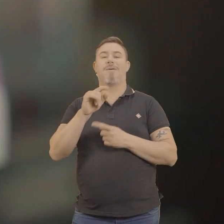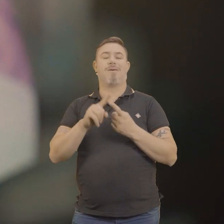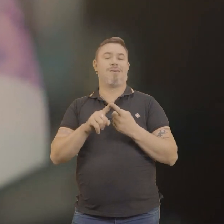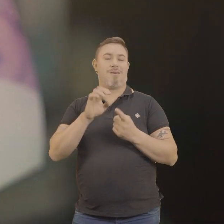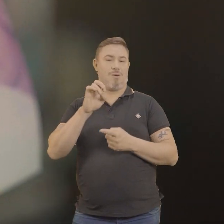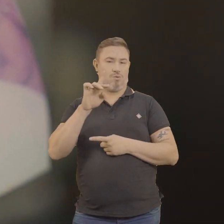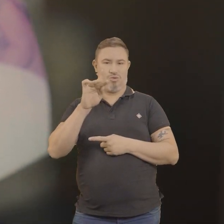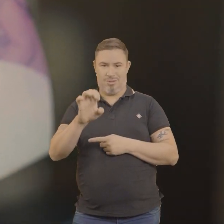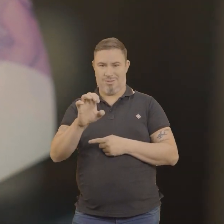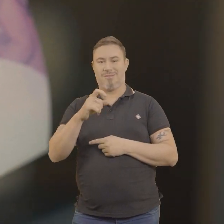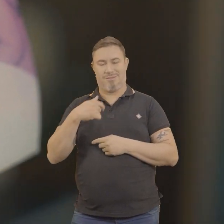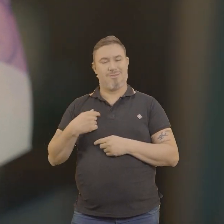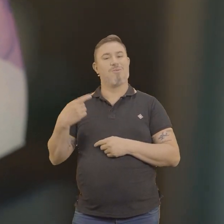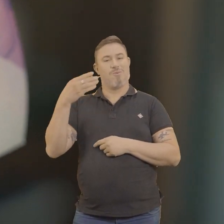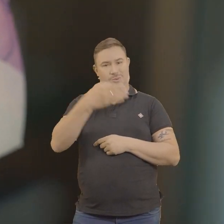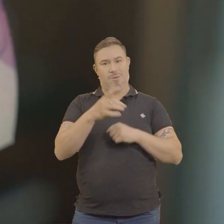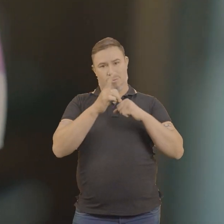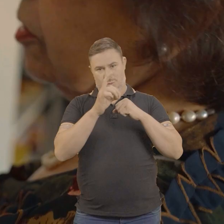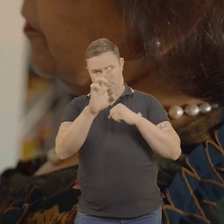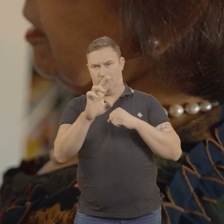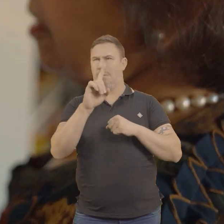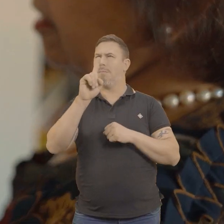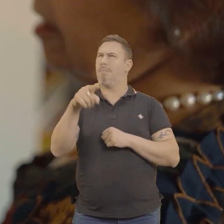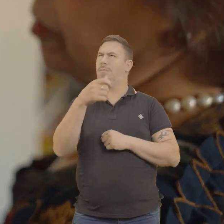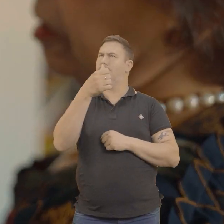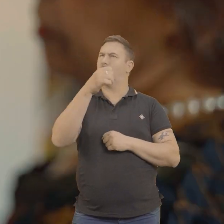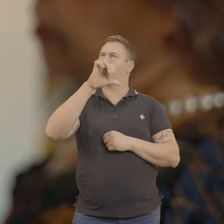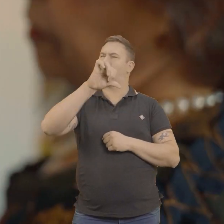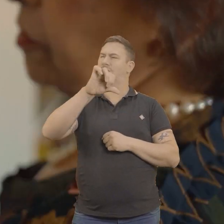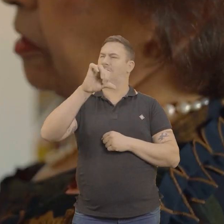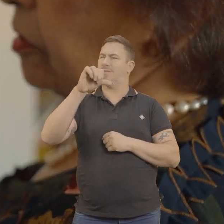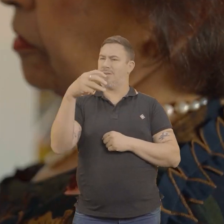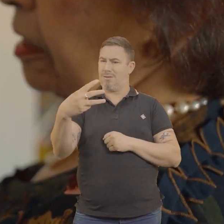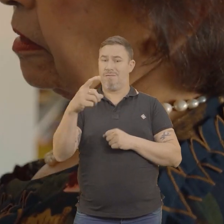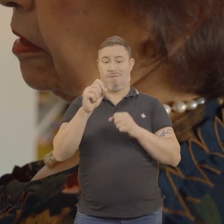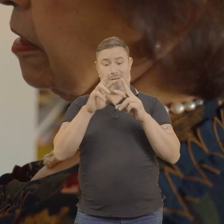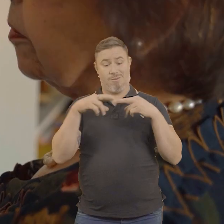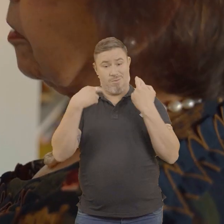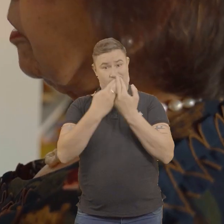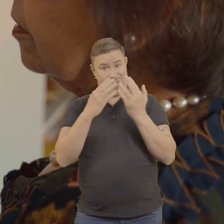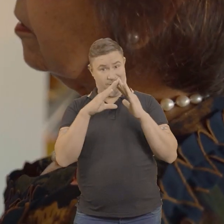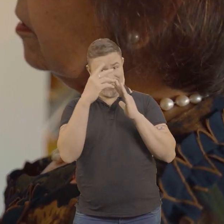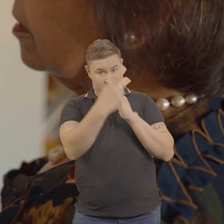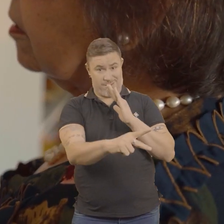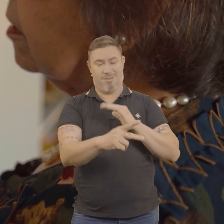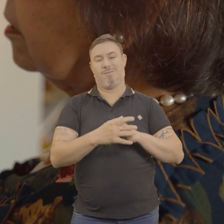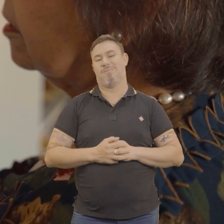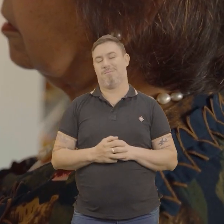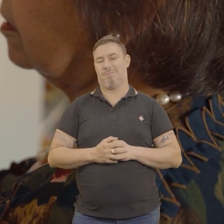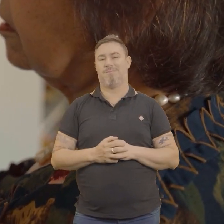Eunice. Quando eu ia para o doutorado, em 1993, que a dona Wanda fez uma reunião na casa dela para mim.